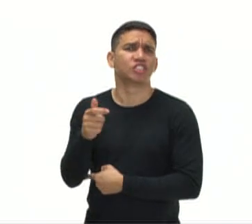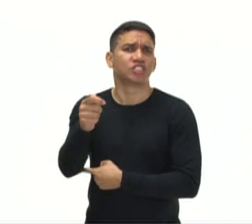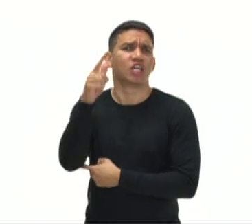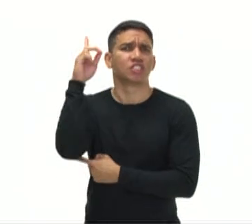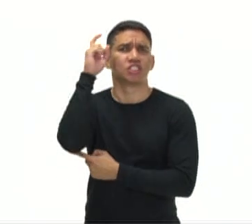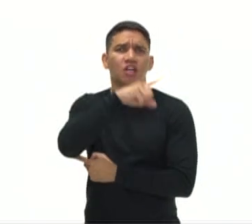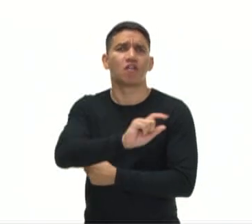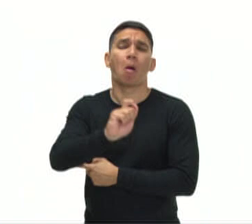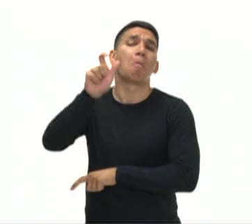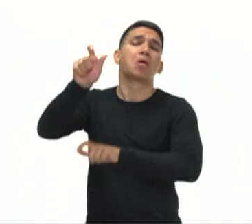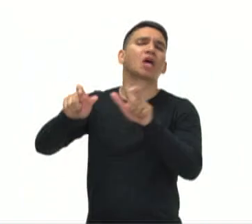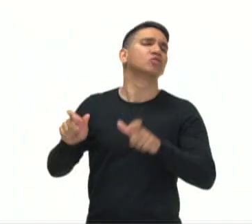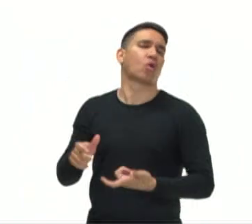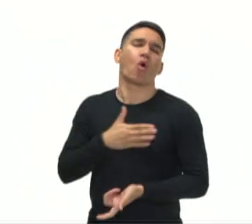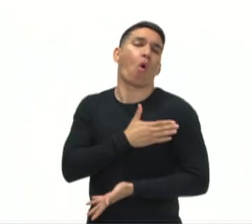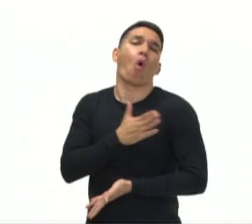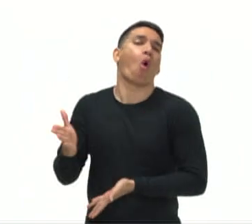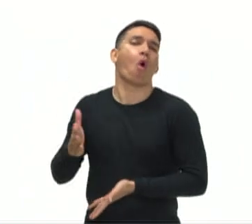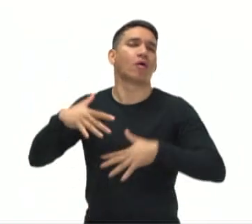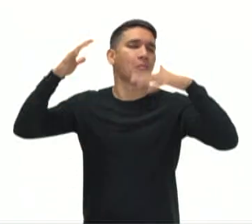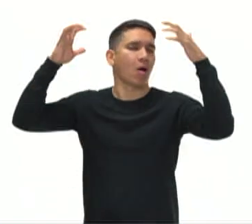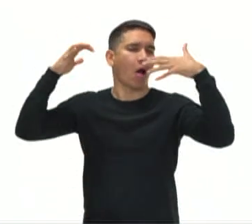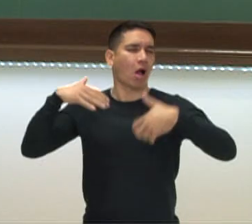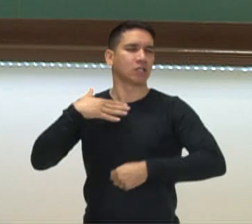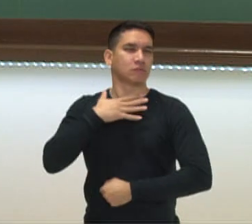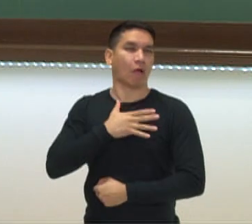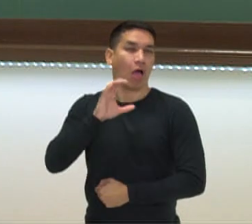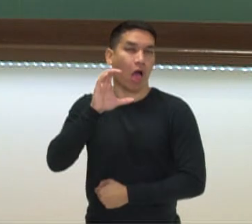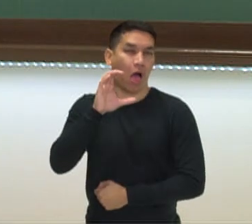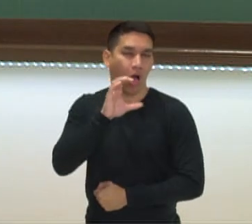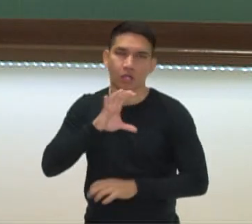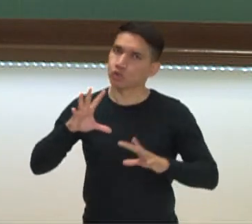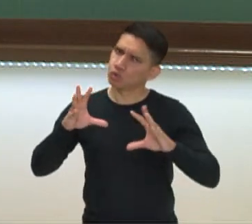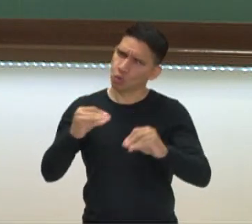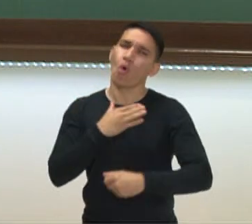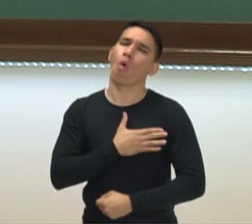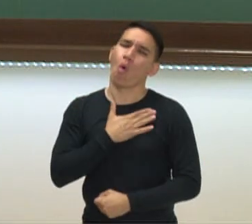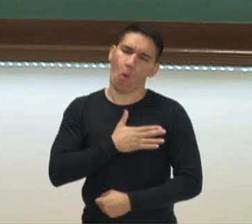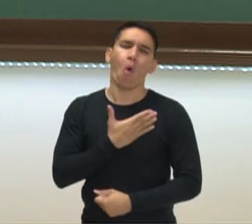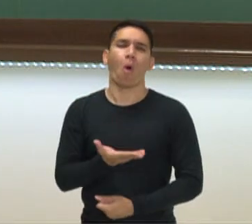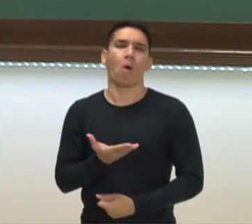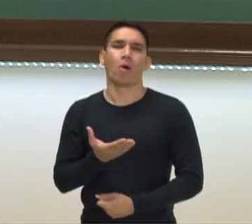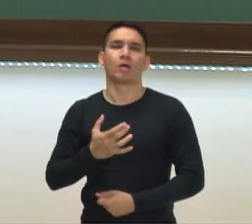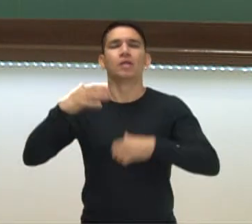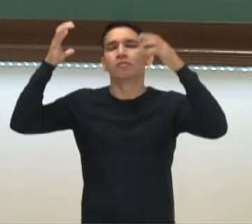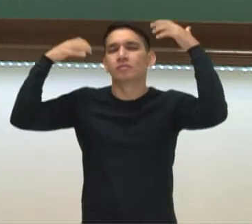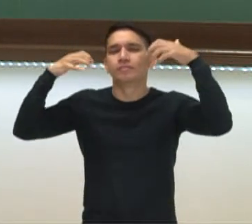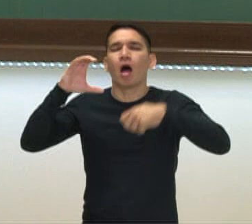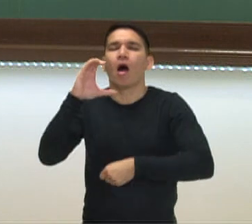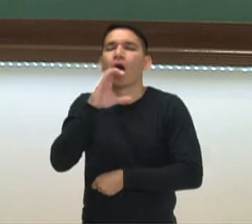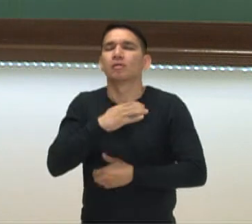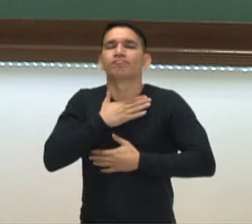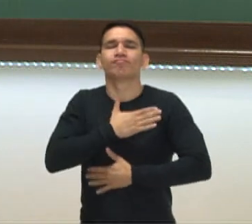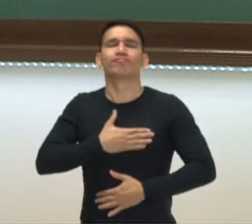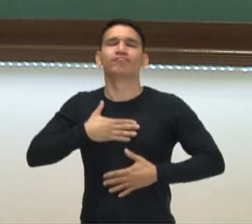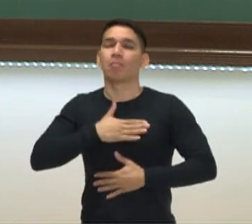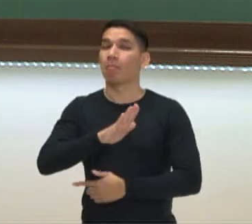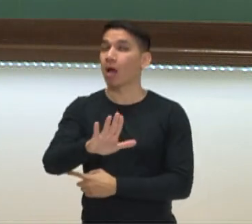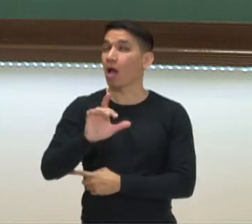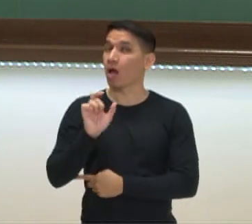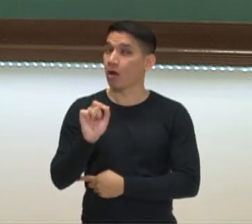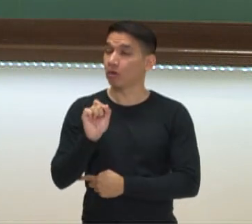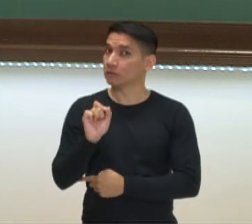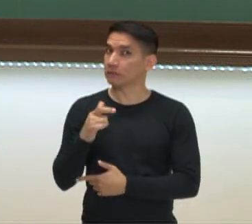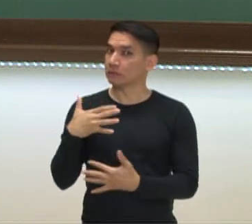alguém que não goste de um banho bem quente. Né? Todo mundo gosta, um banho quente, mas ultimamente está